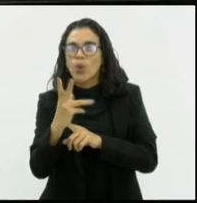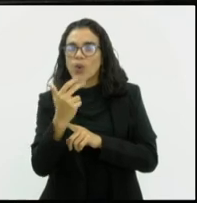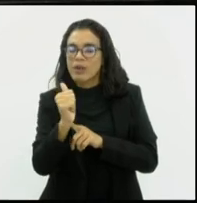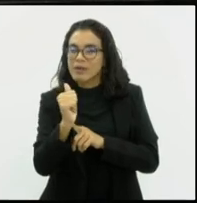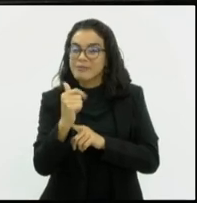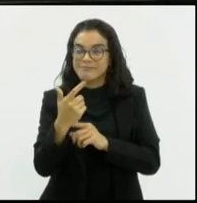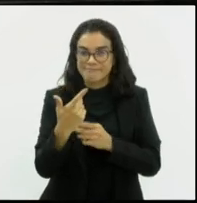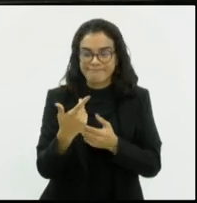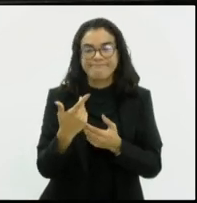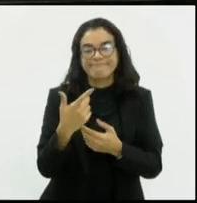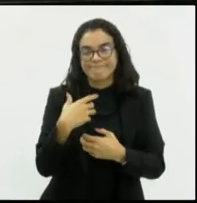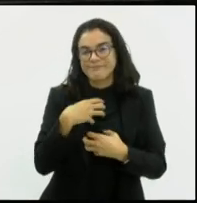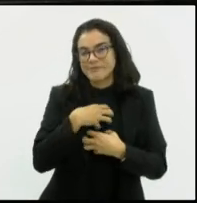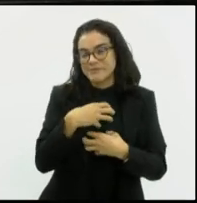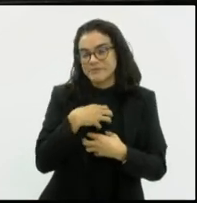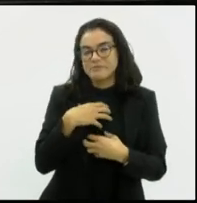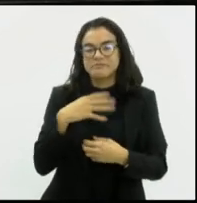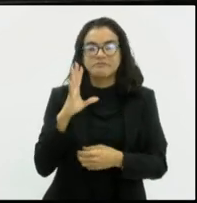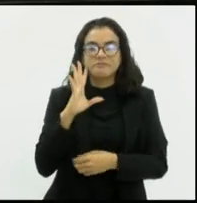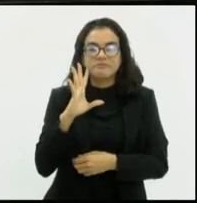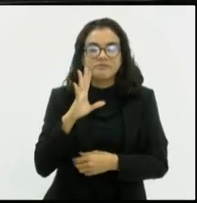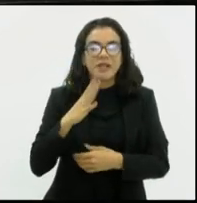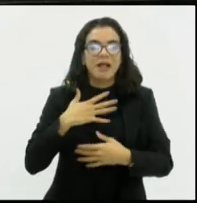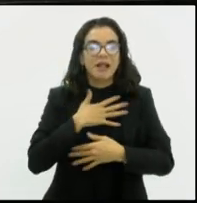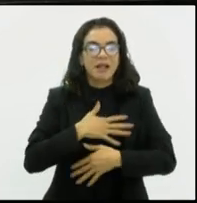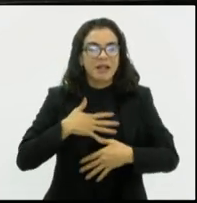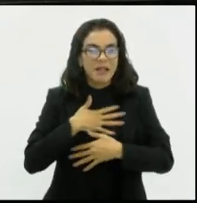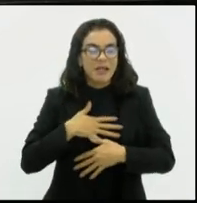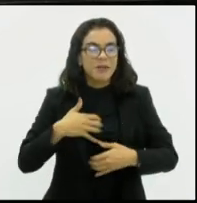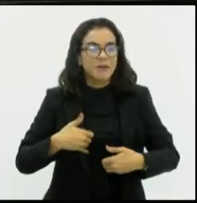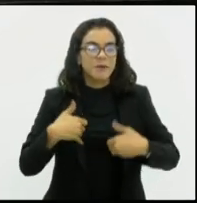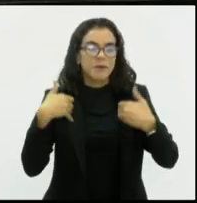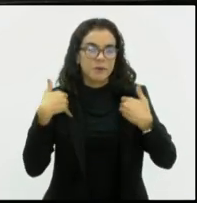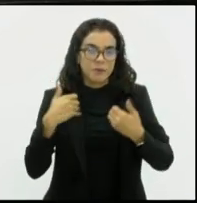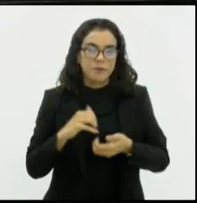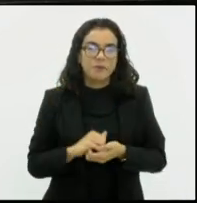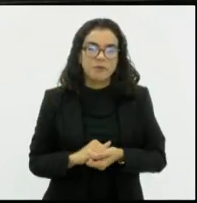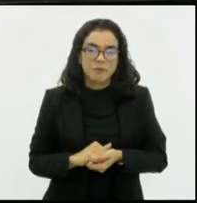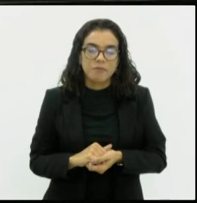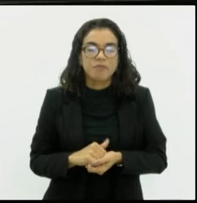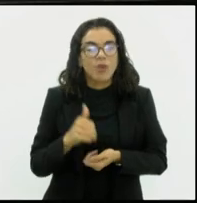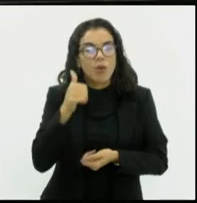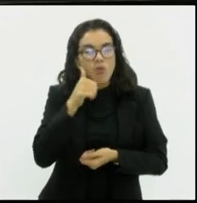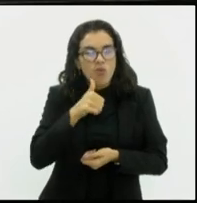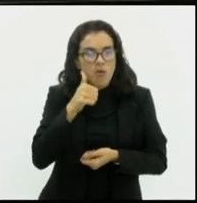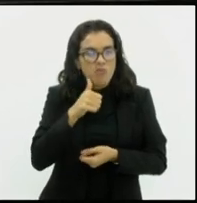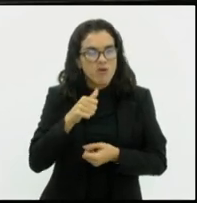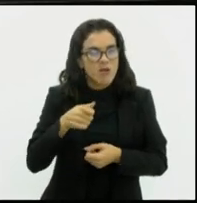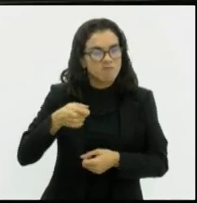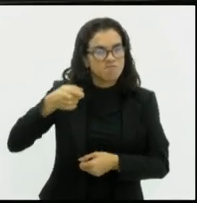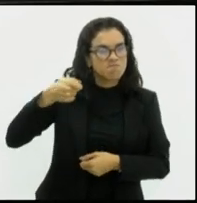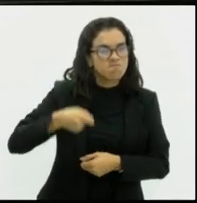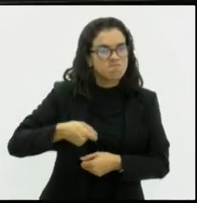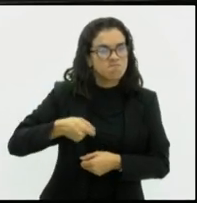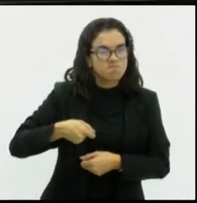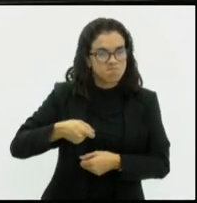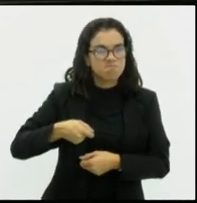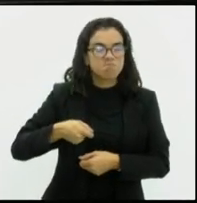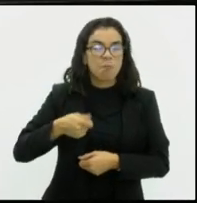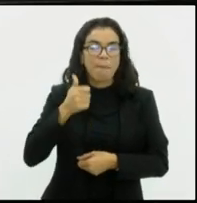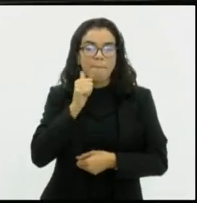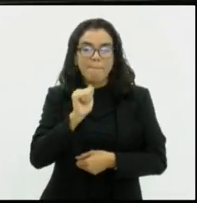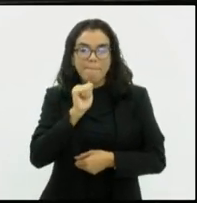alegria. Então, eu encaro isso com motivo de muito orgulho. Uma mulher de muita fibra,